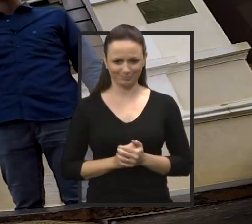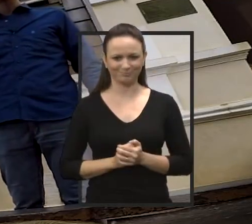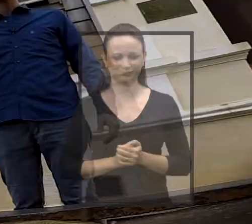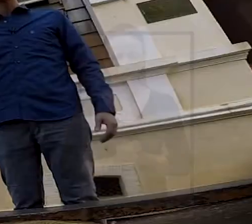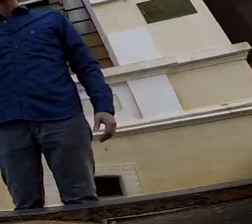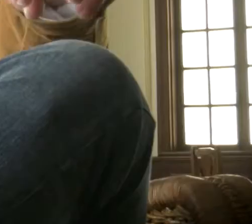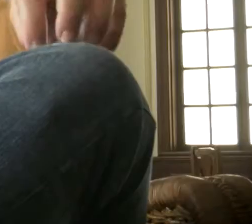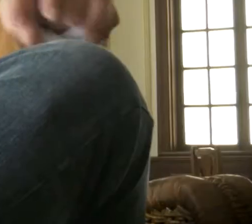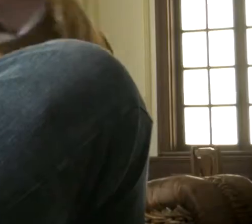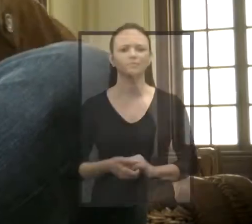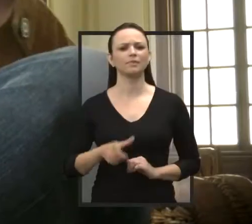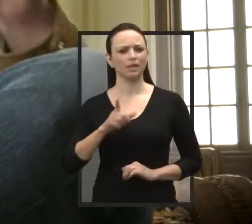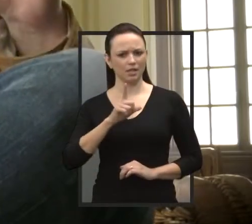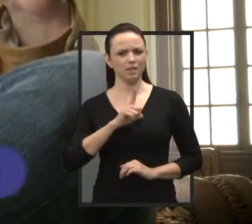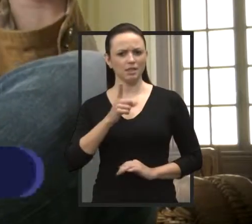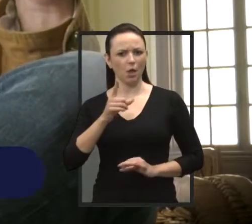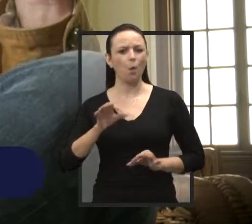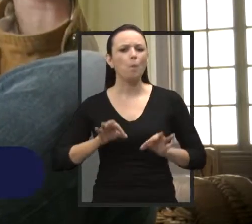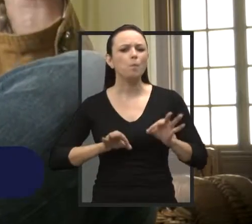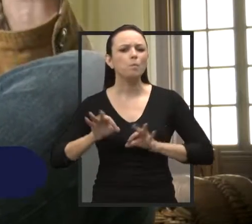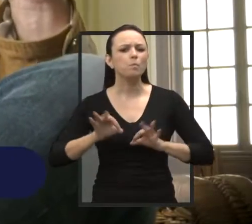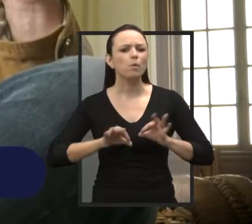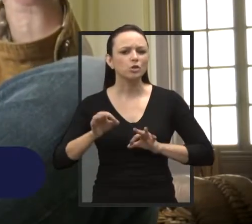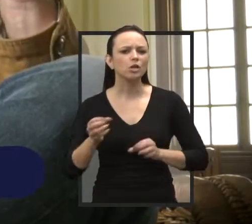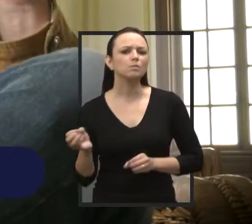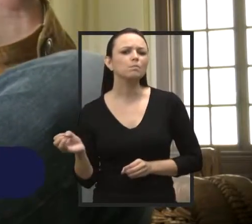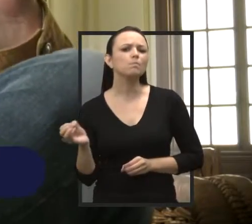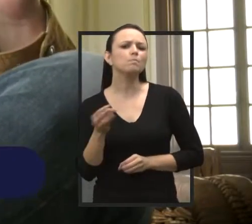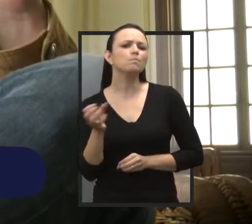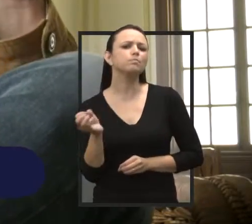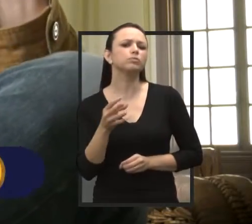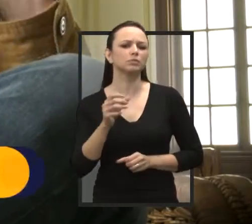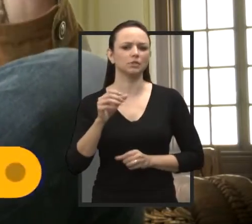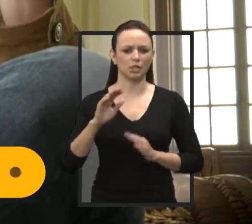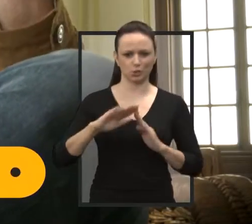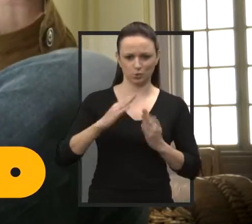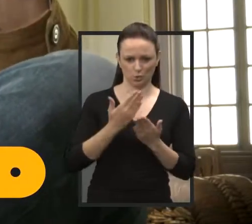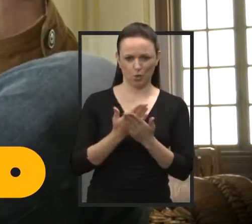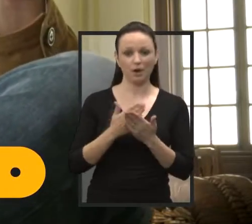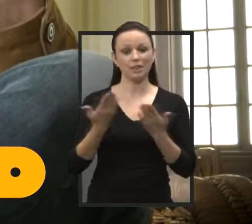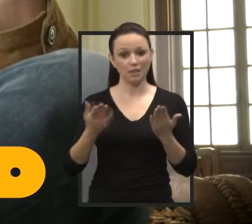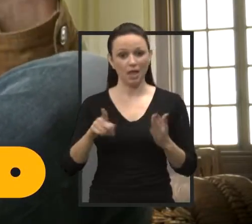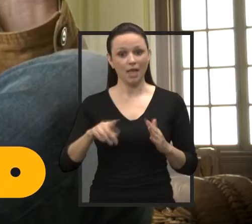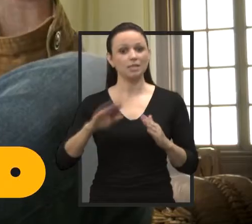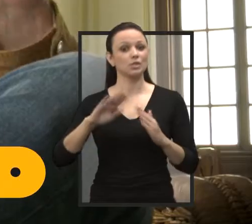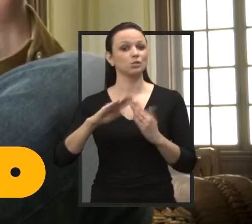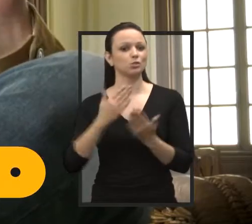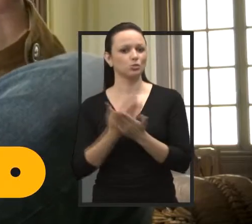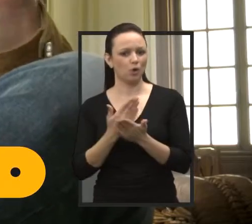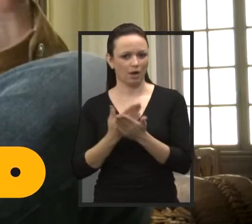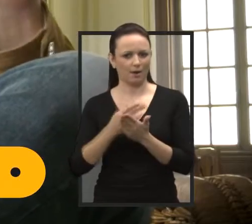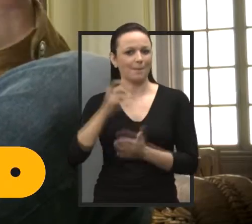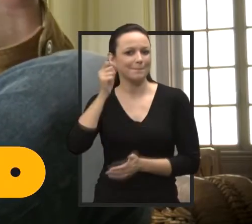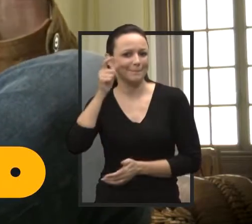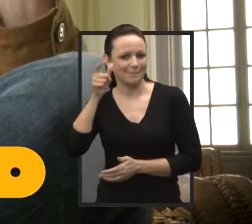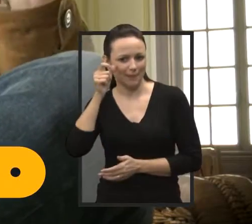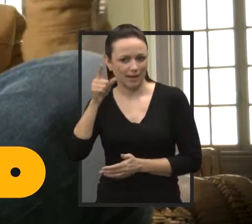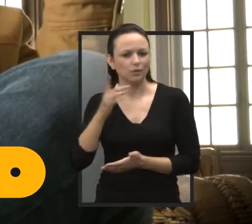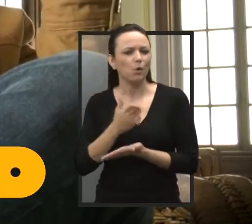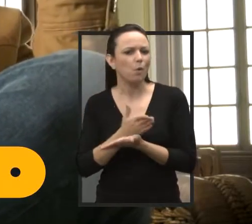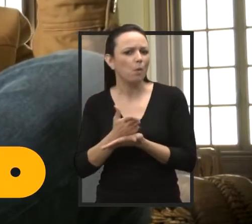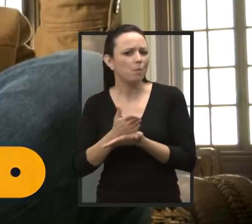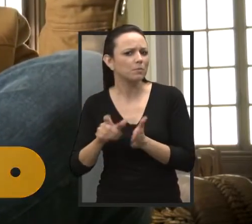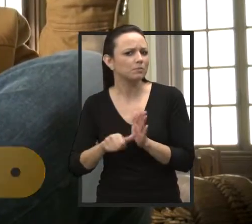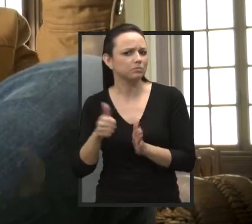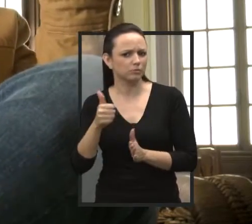jauense. Existiam projetos de modernização das escolas. Então, o Pádua Salles está bem no início delas.